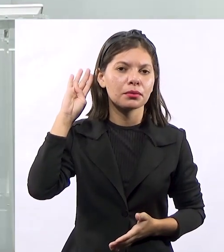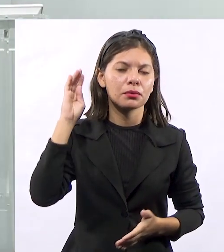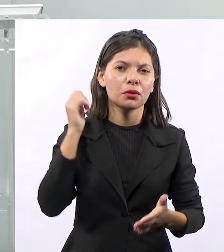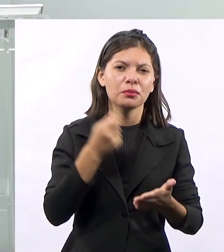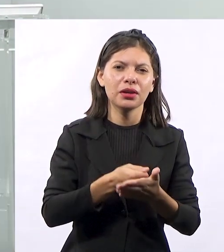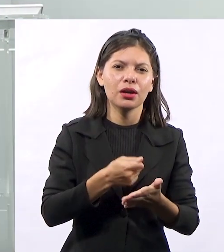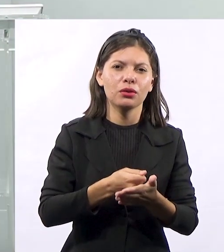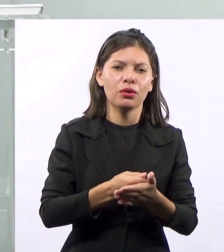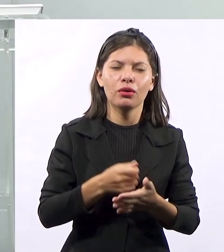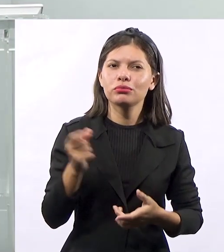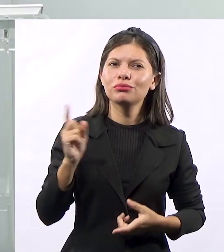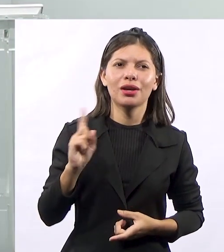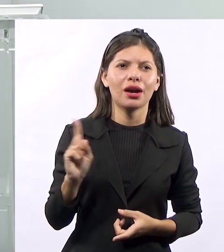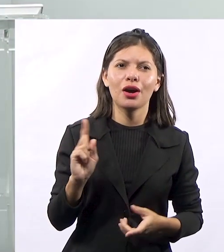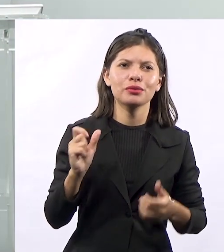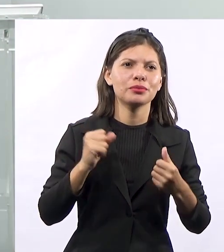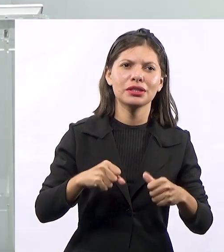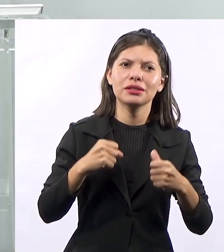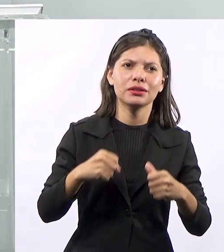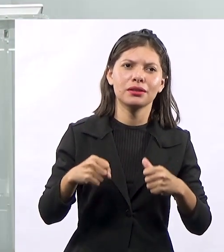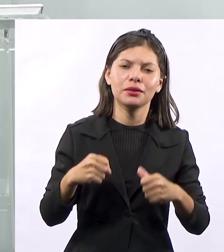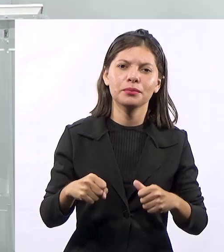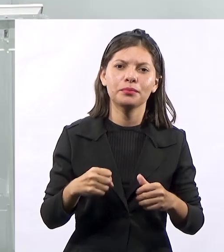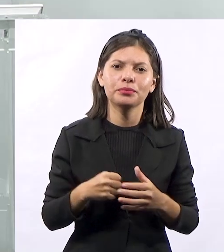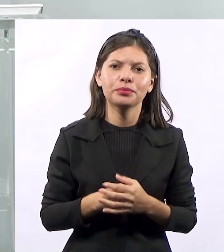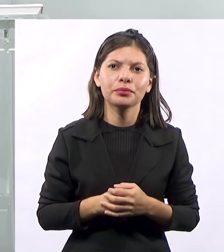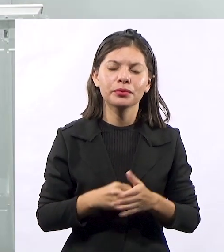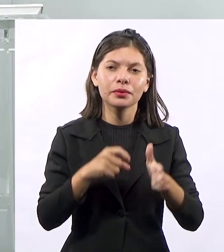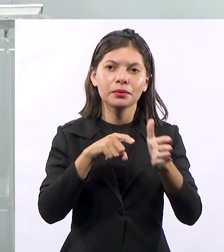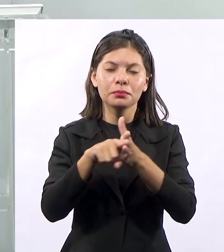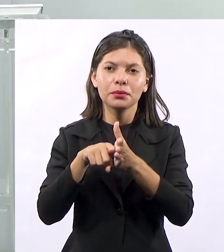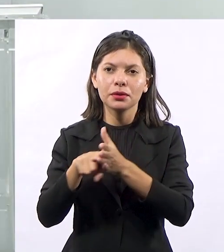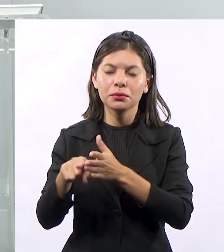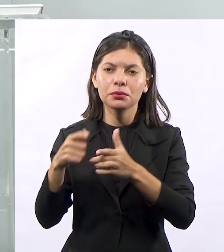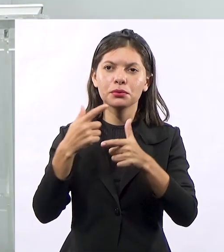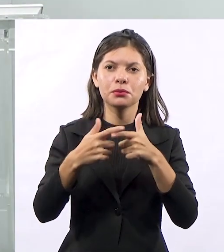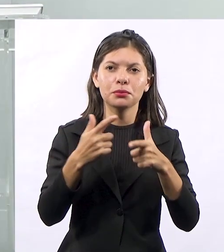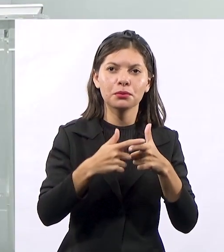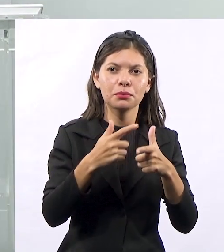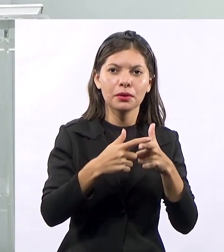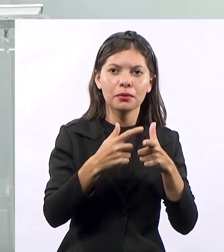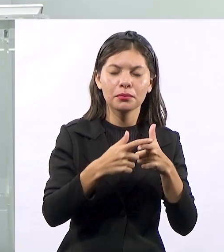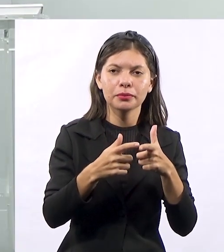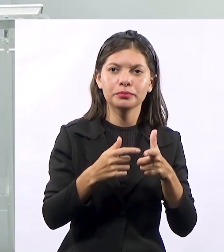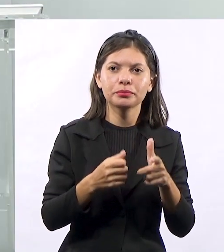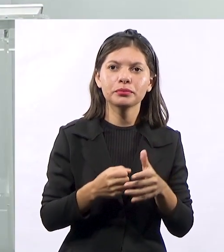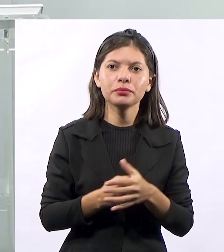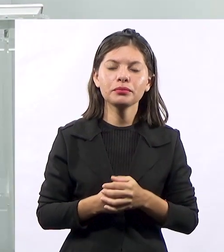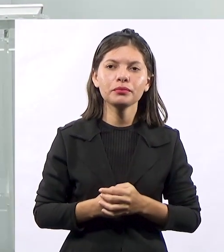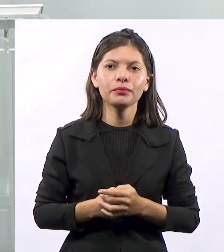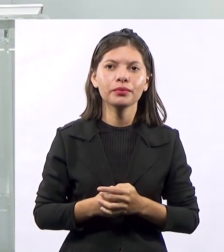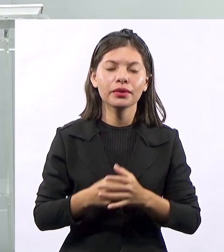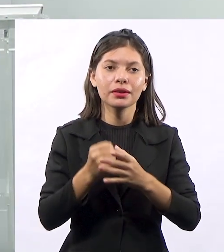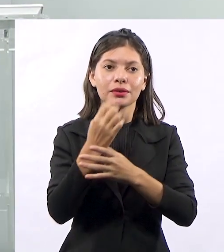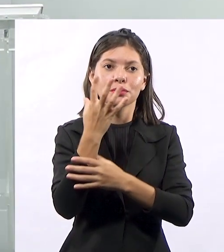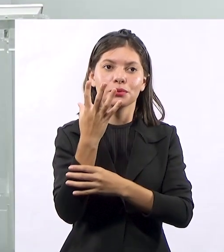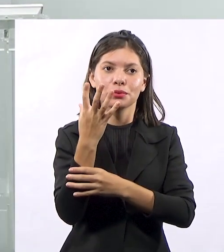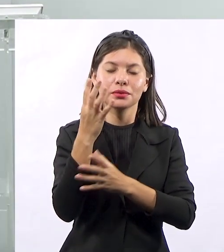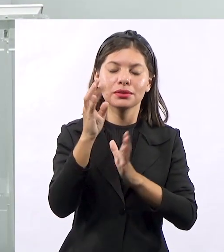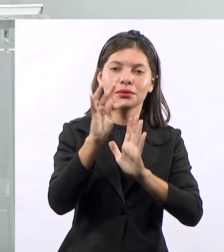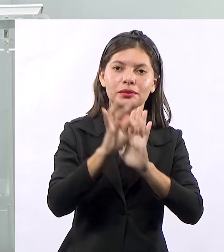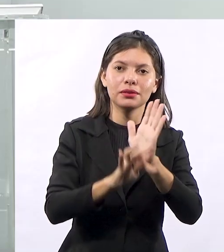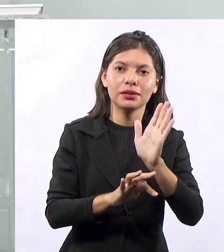pergunta, e num trabalho acadêmico, embora não seja obrigatório, a pergunta ou o problema, ele